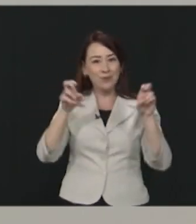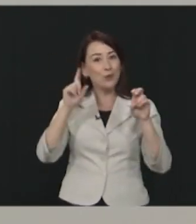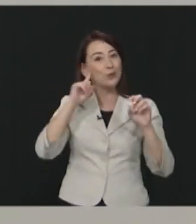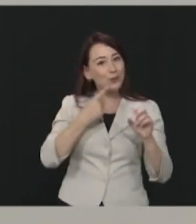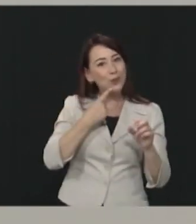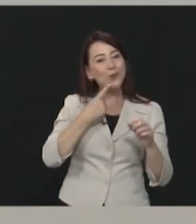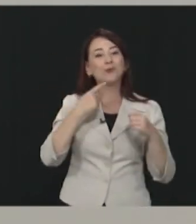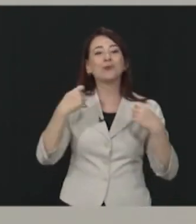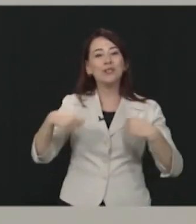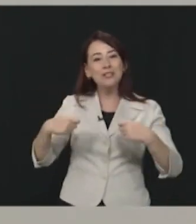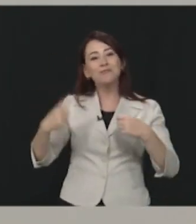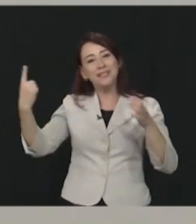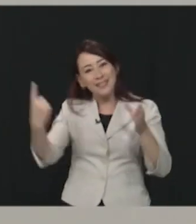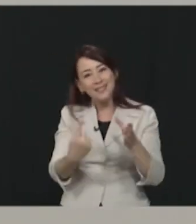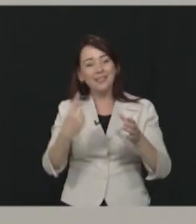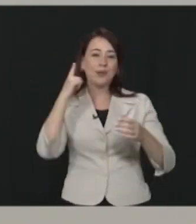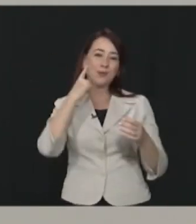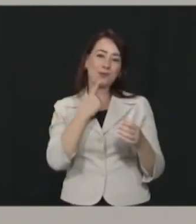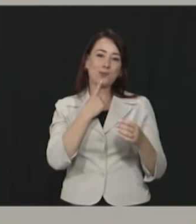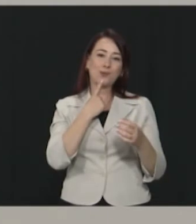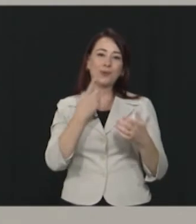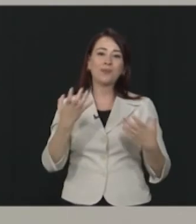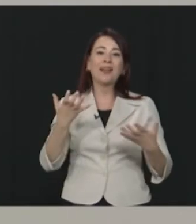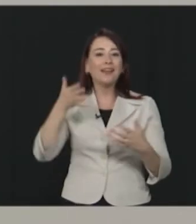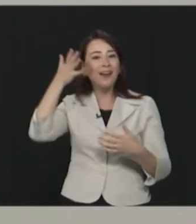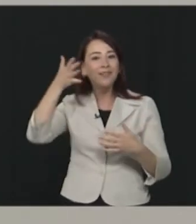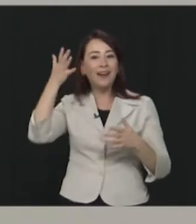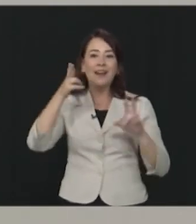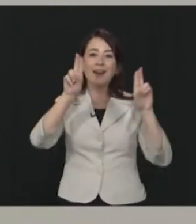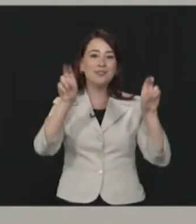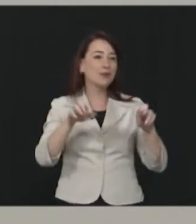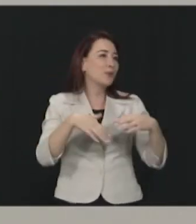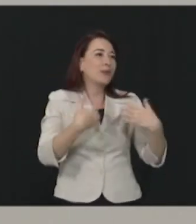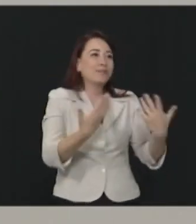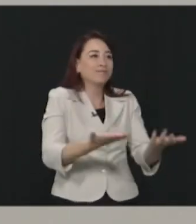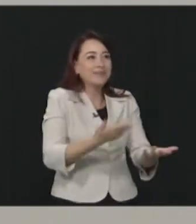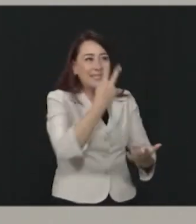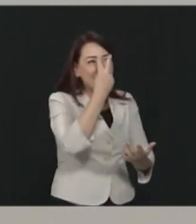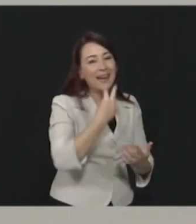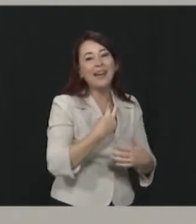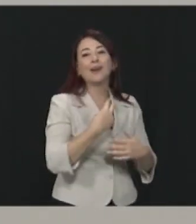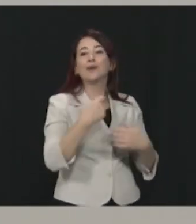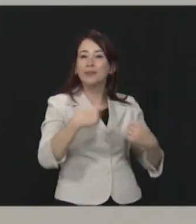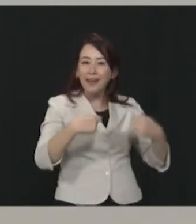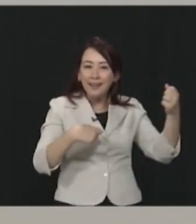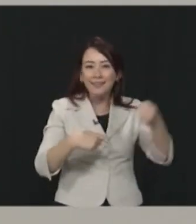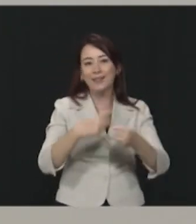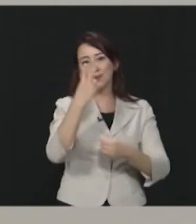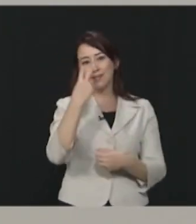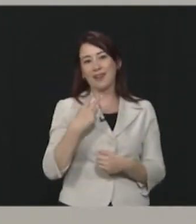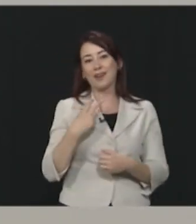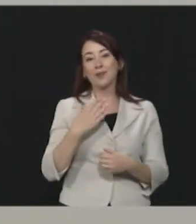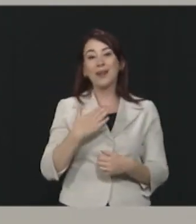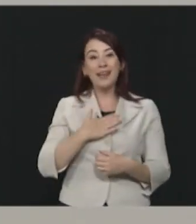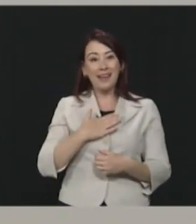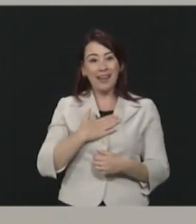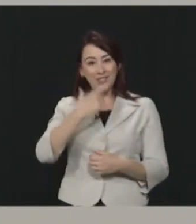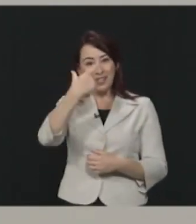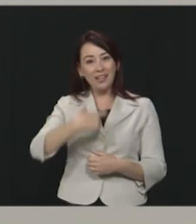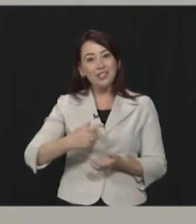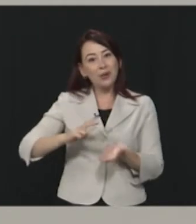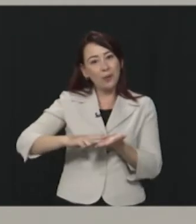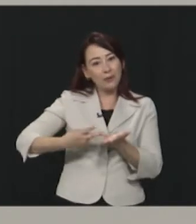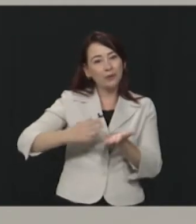falar sobre surdo? Precisa ter o surdo. Quer falar sobre cego, tem que ter o cego. E